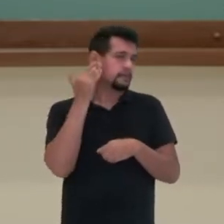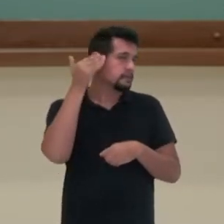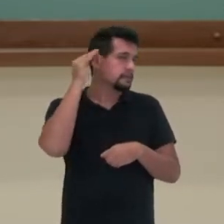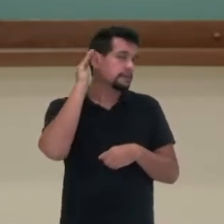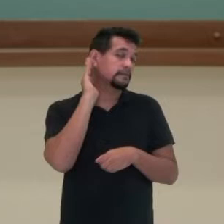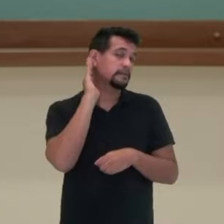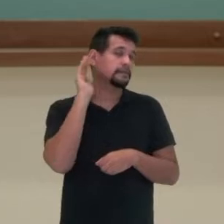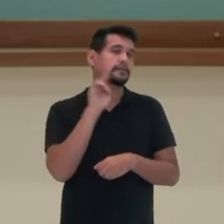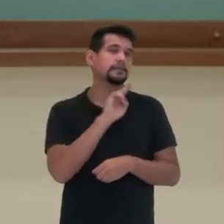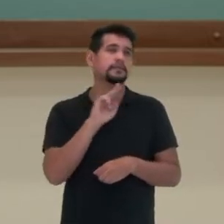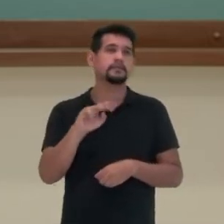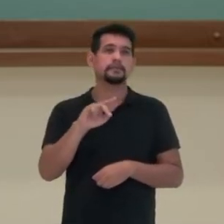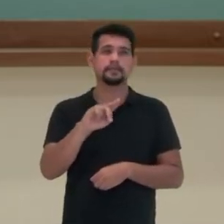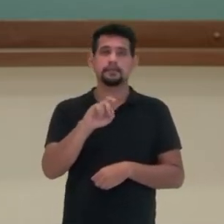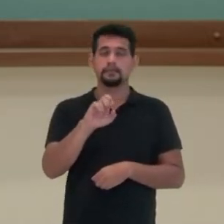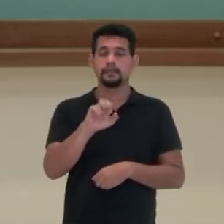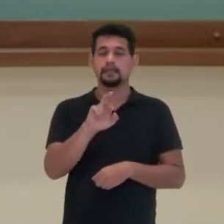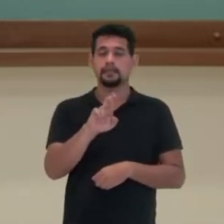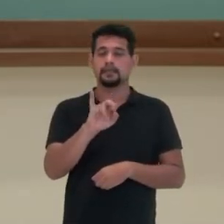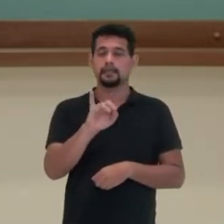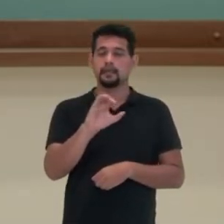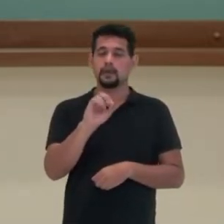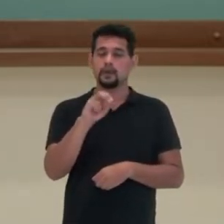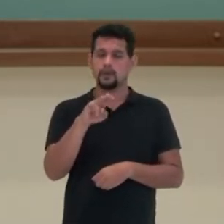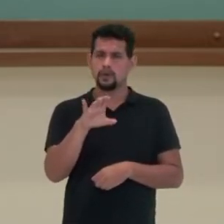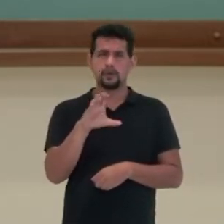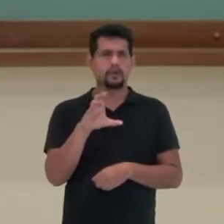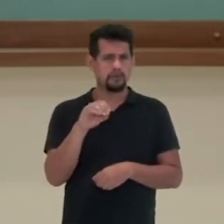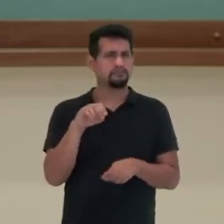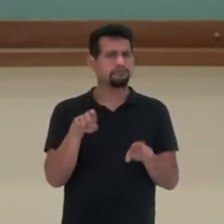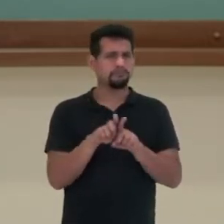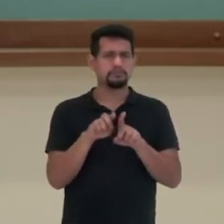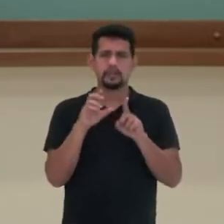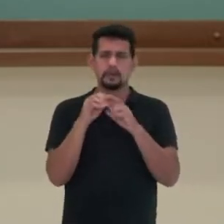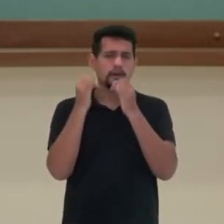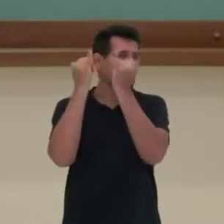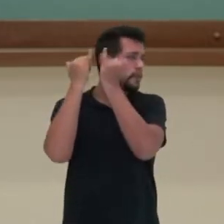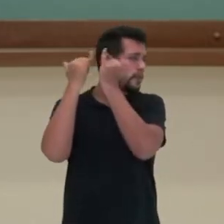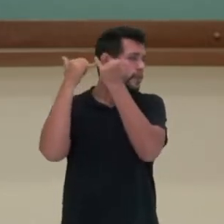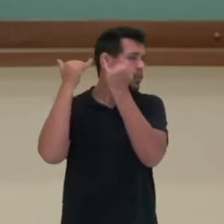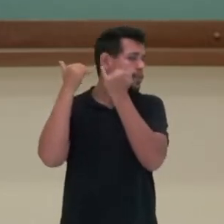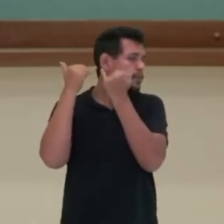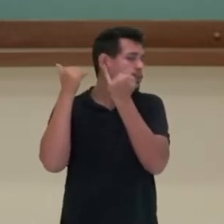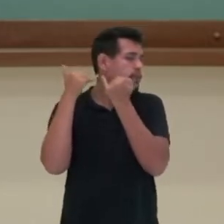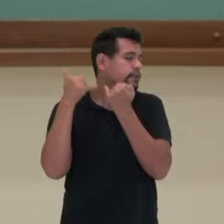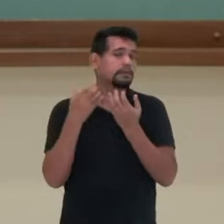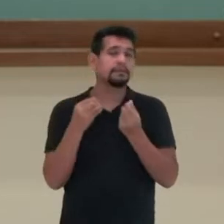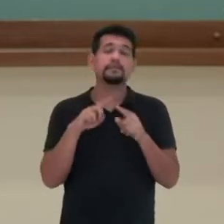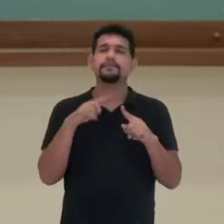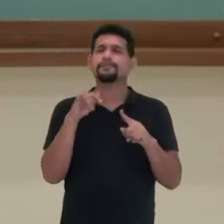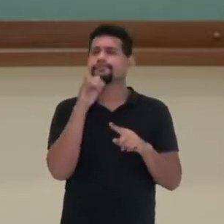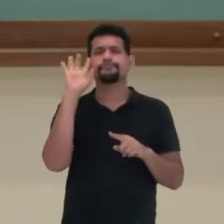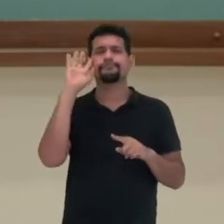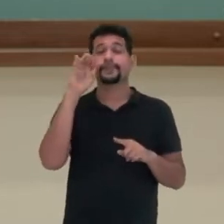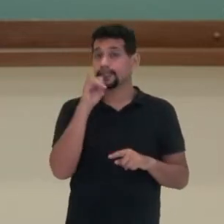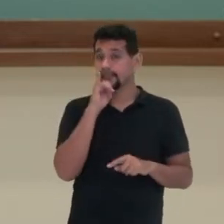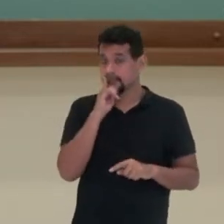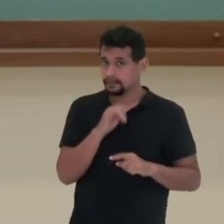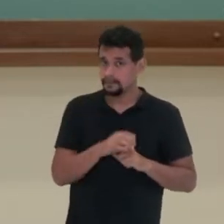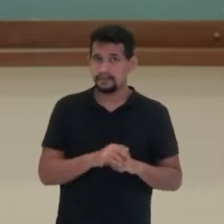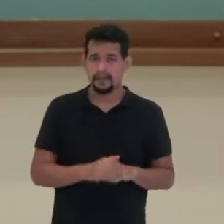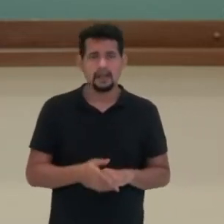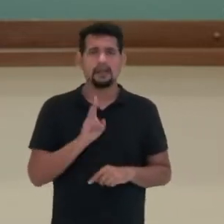chamada pericôndrio. Ela é bem vascularizada e com vasos sanguíneos. Então, o que acontece? Quando, por